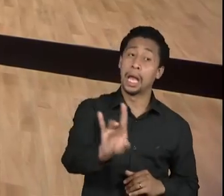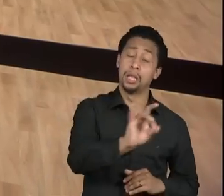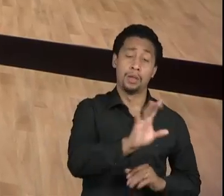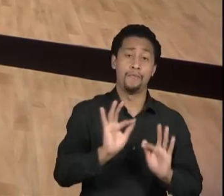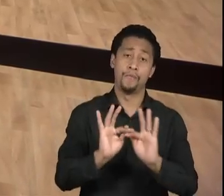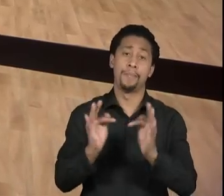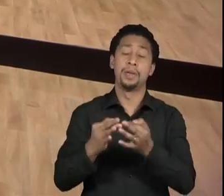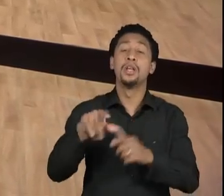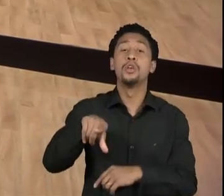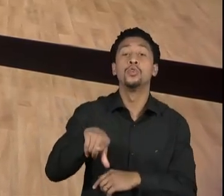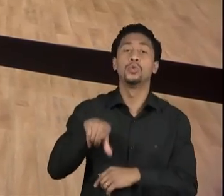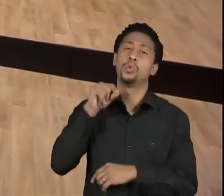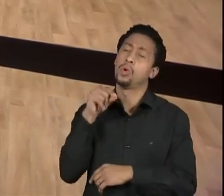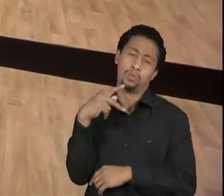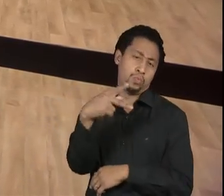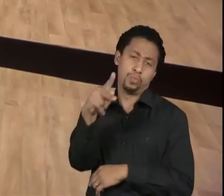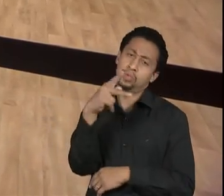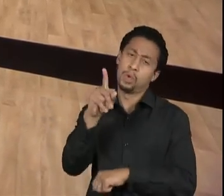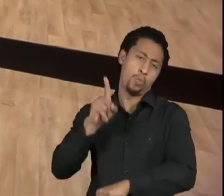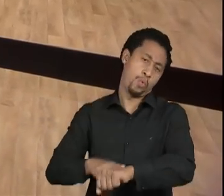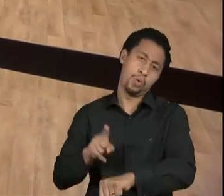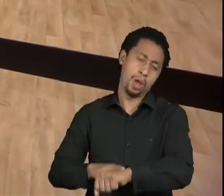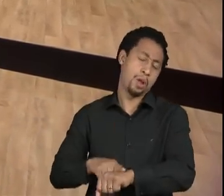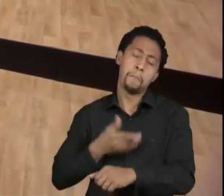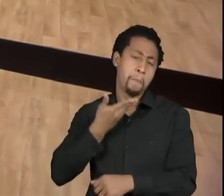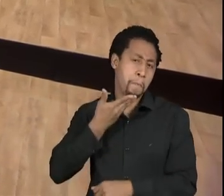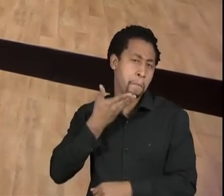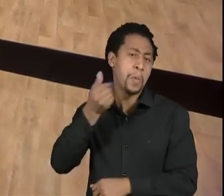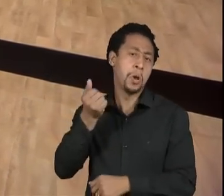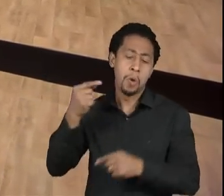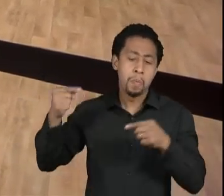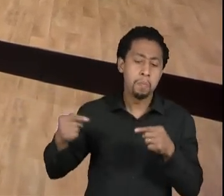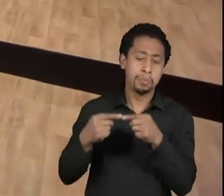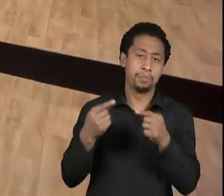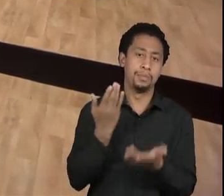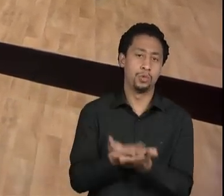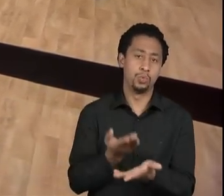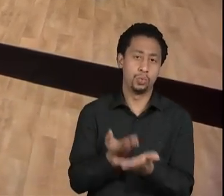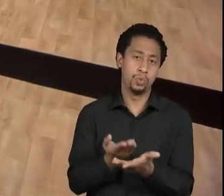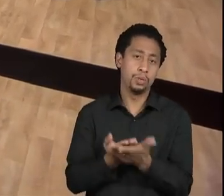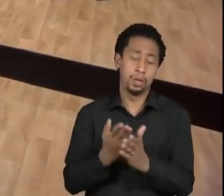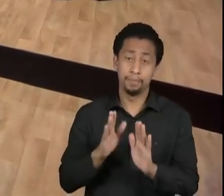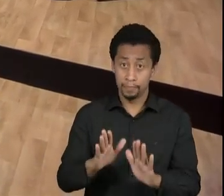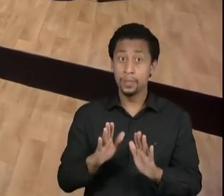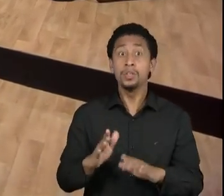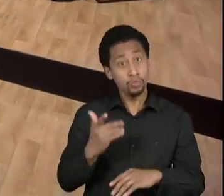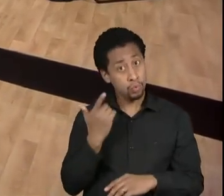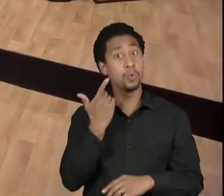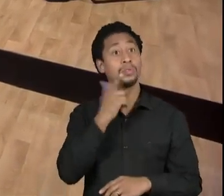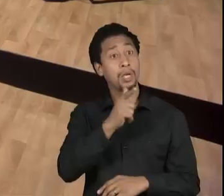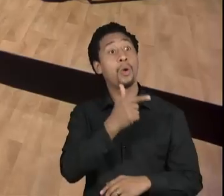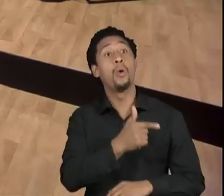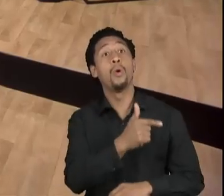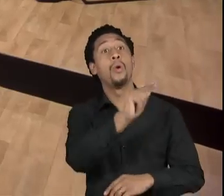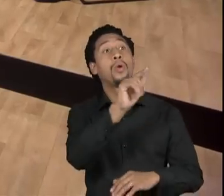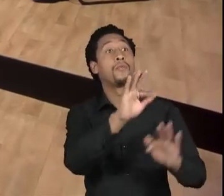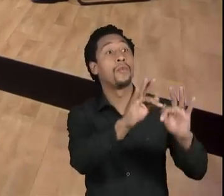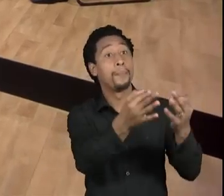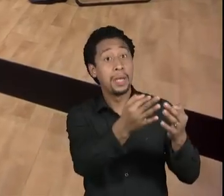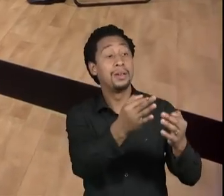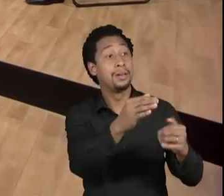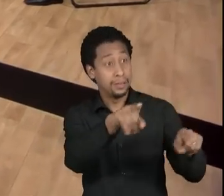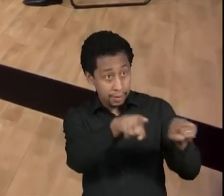horário para estudar. E a gente consegue também se reunir com outras famílias educadoras